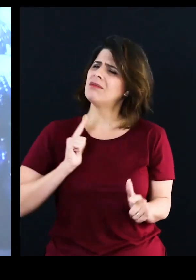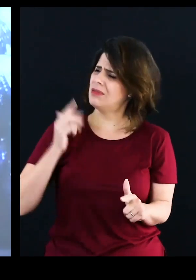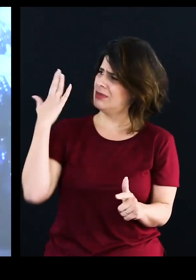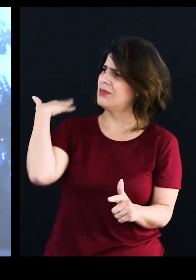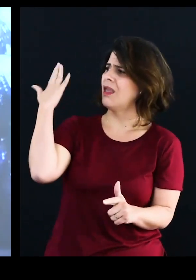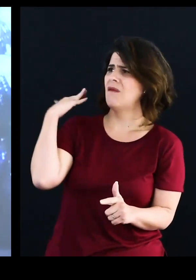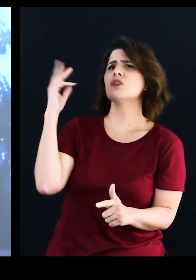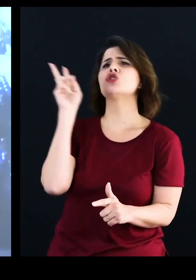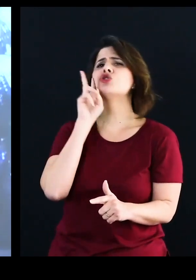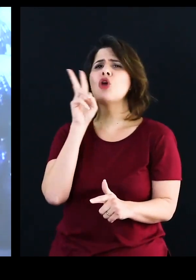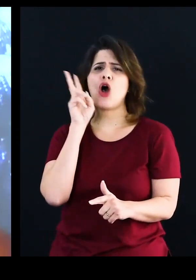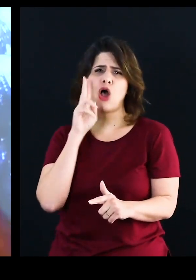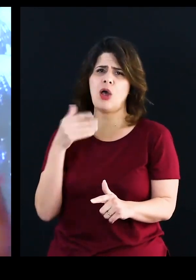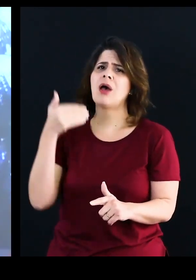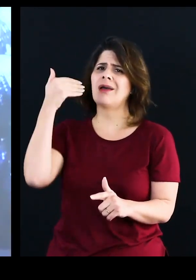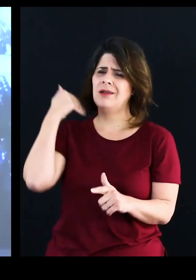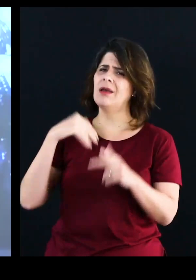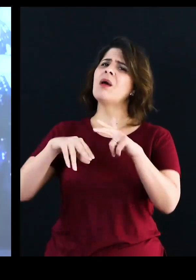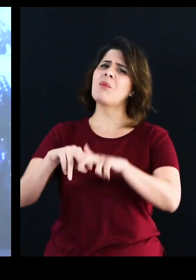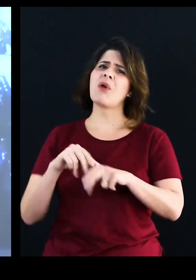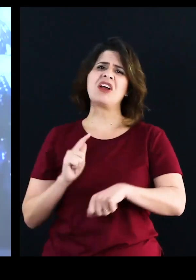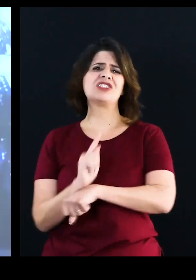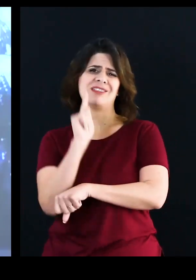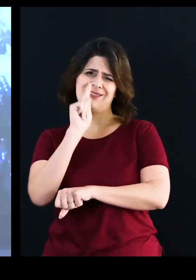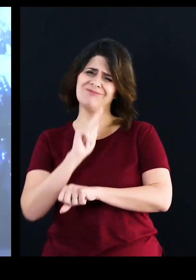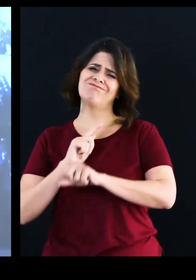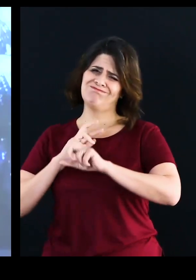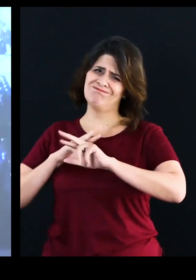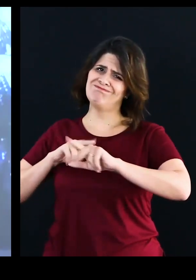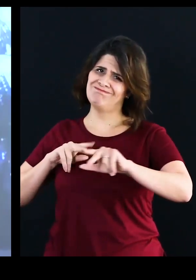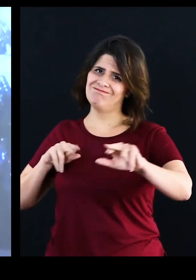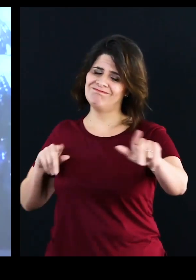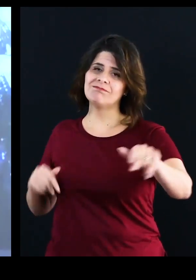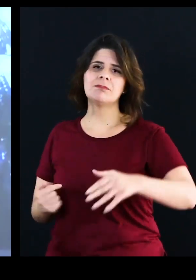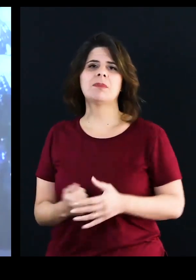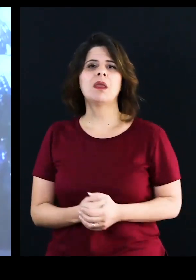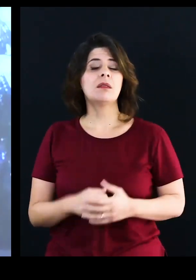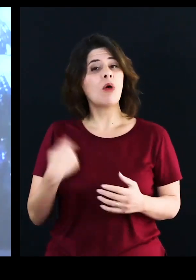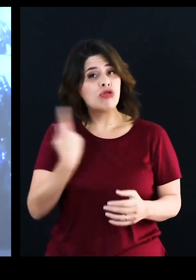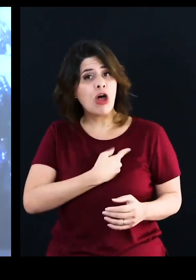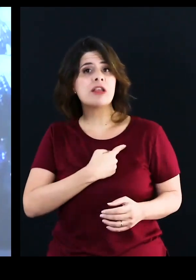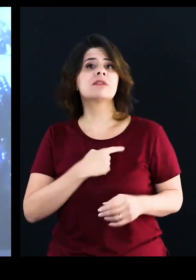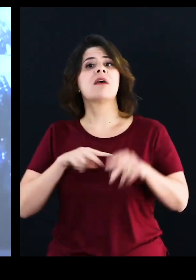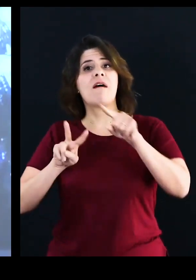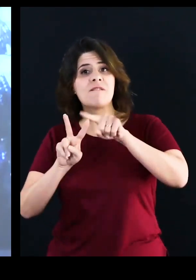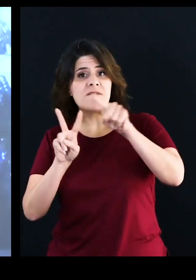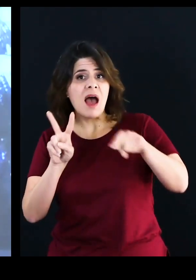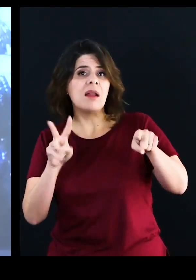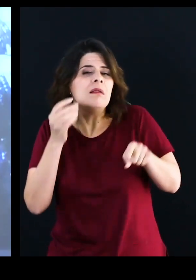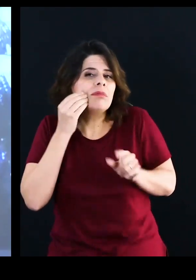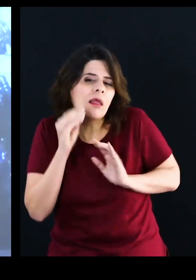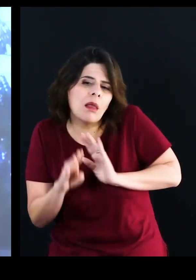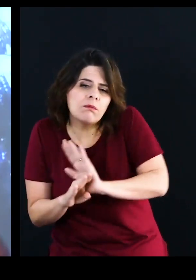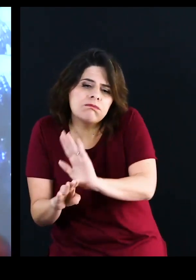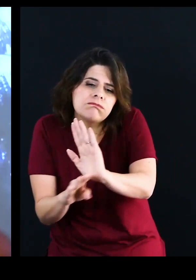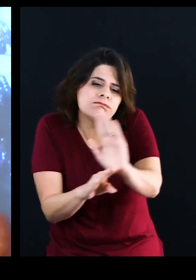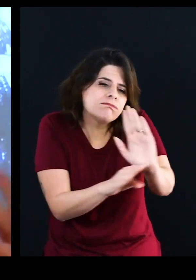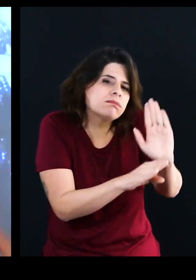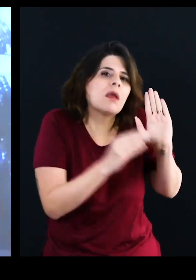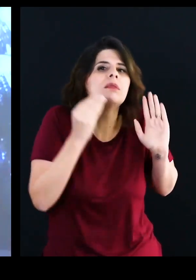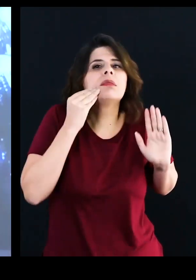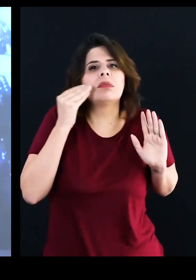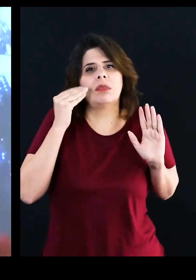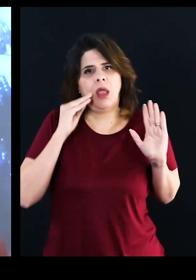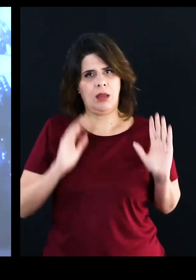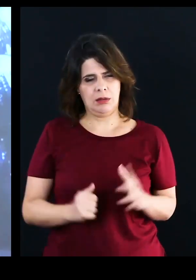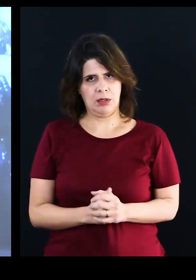em diferentes dimensões. Então a Vale também está procurando ajudar muito, assim como os outros territórios. Então, assim, esse eixo